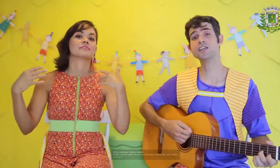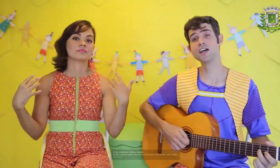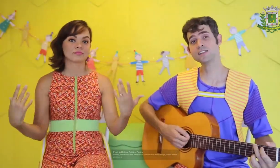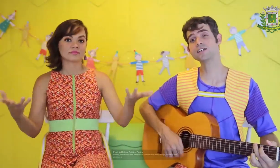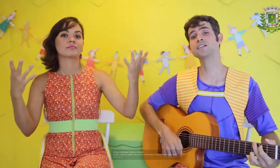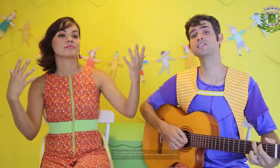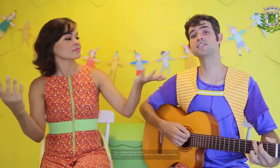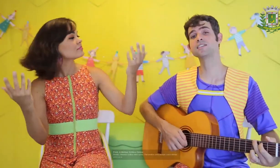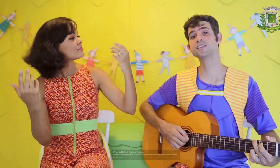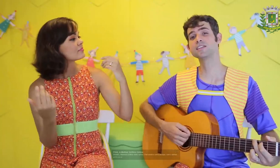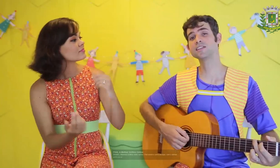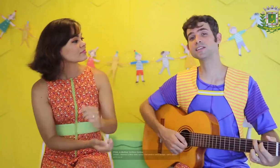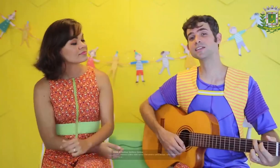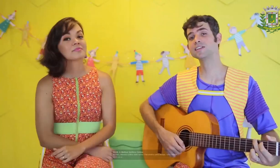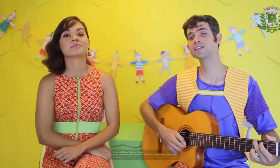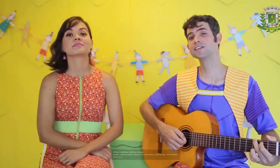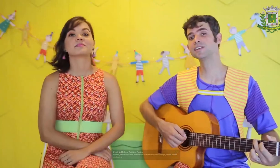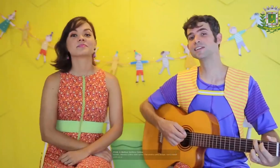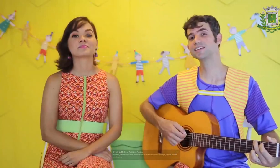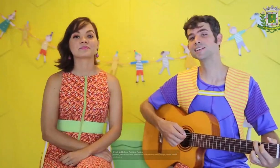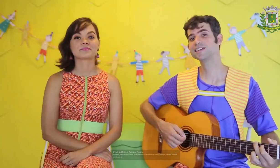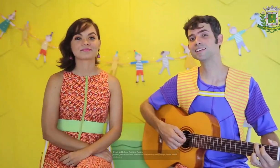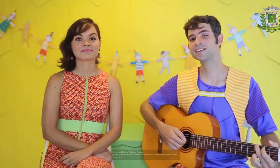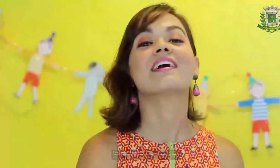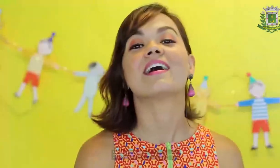Histórias de Anansi.